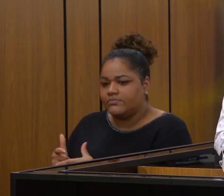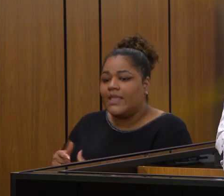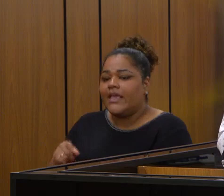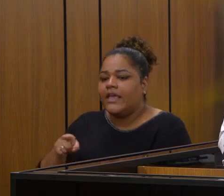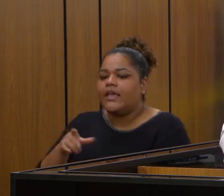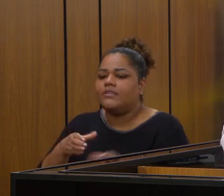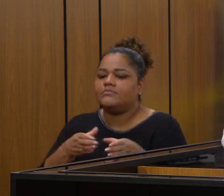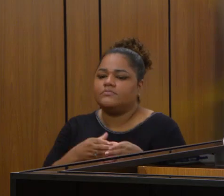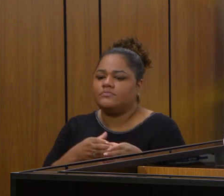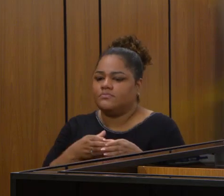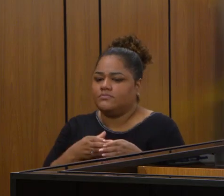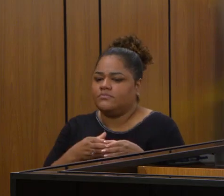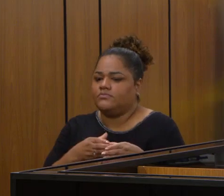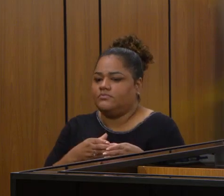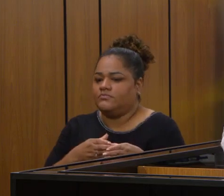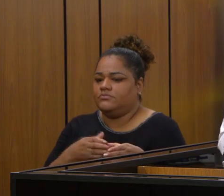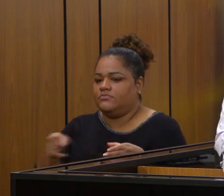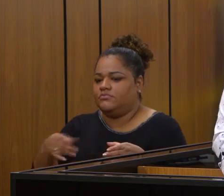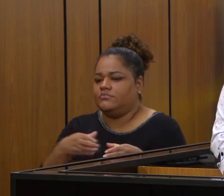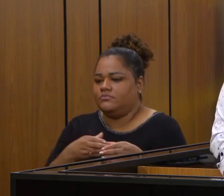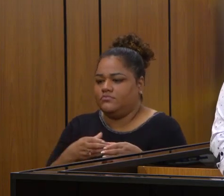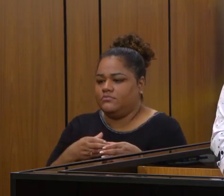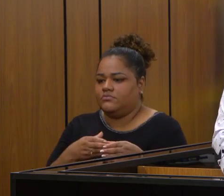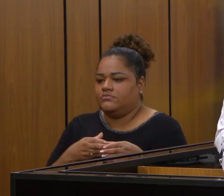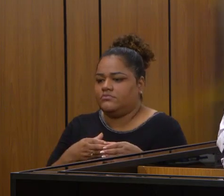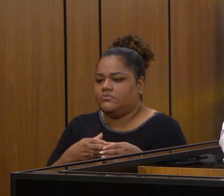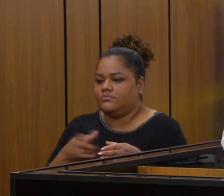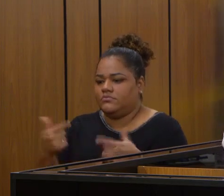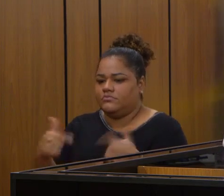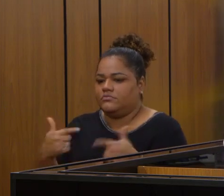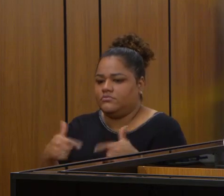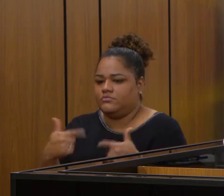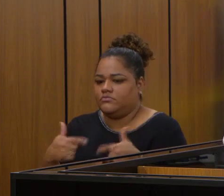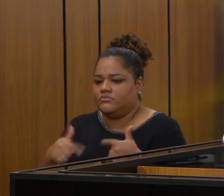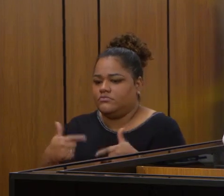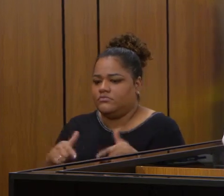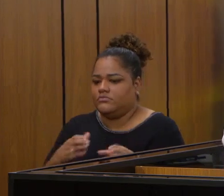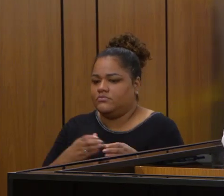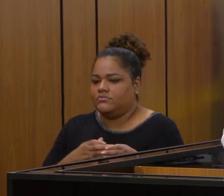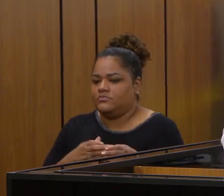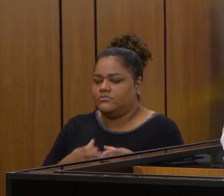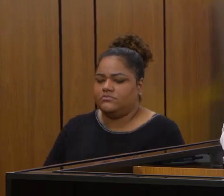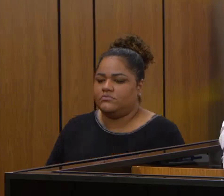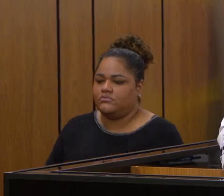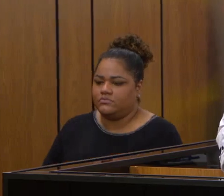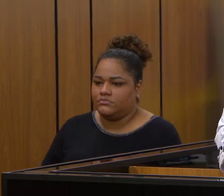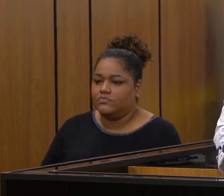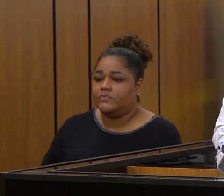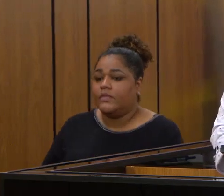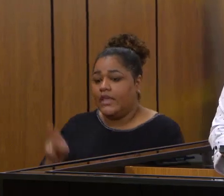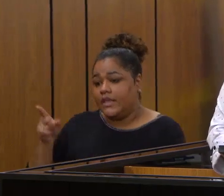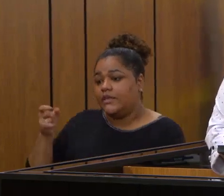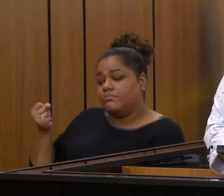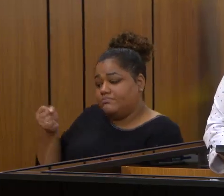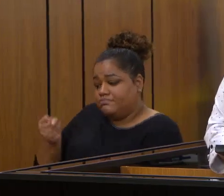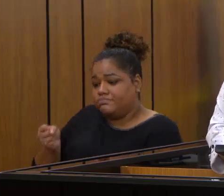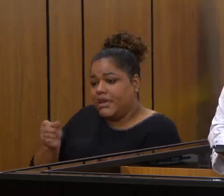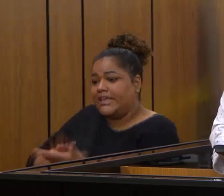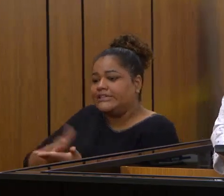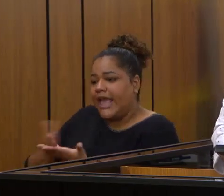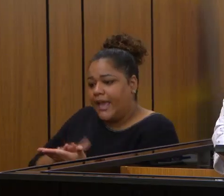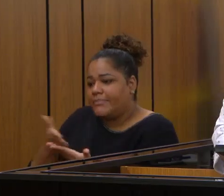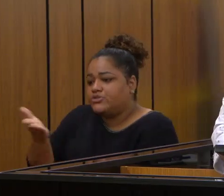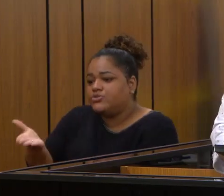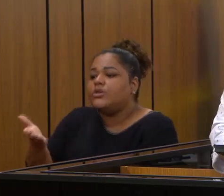intérprete para auxiliar uma vítima que é